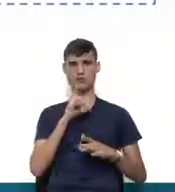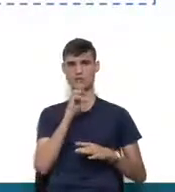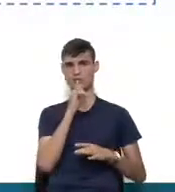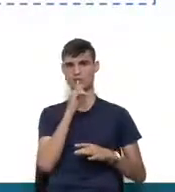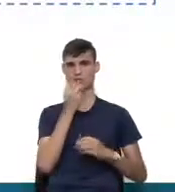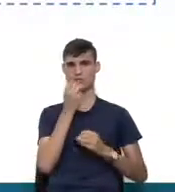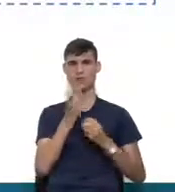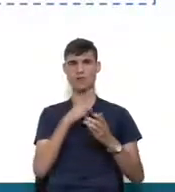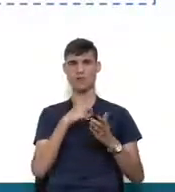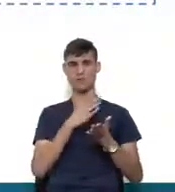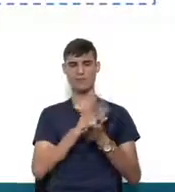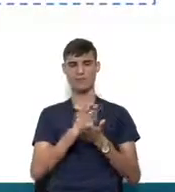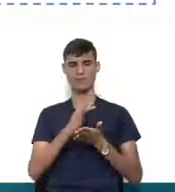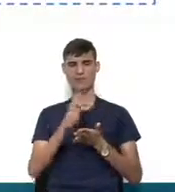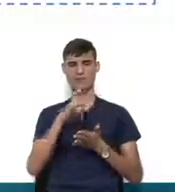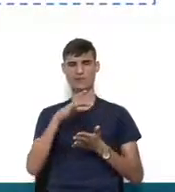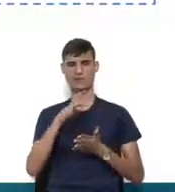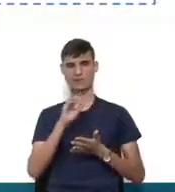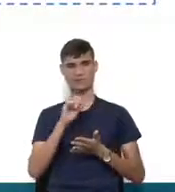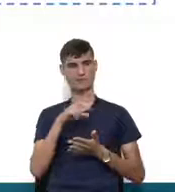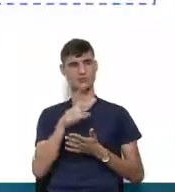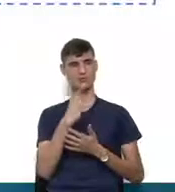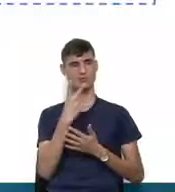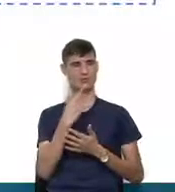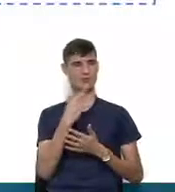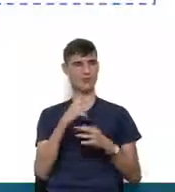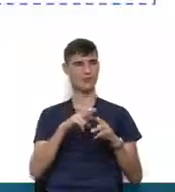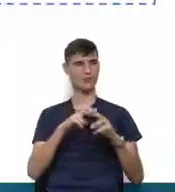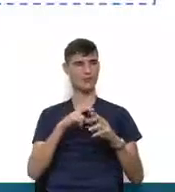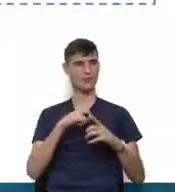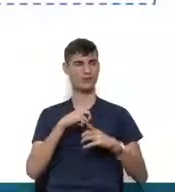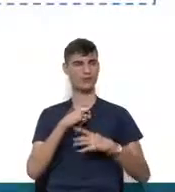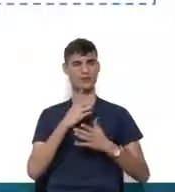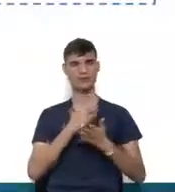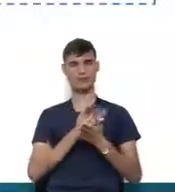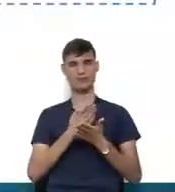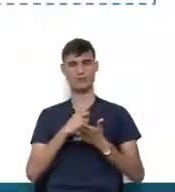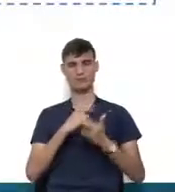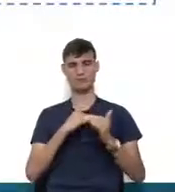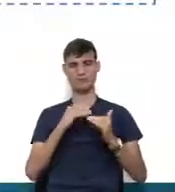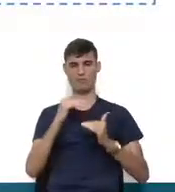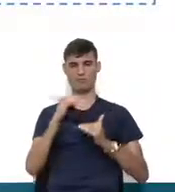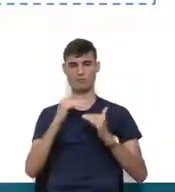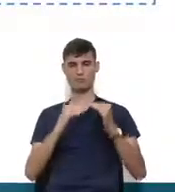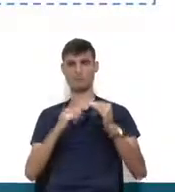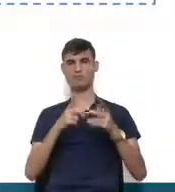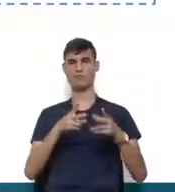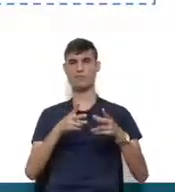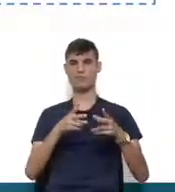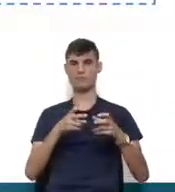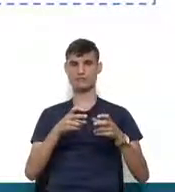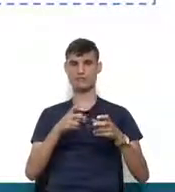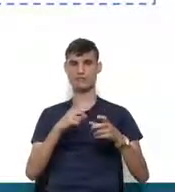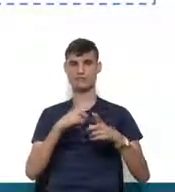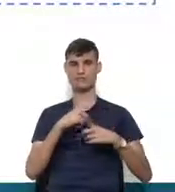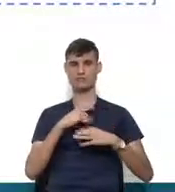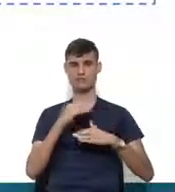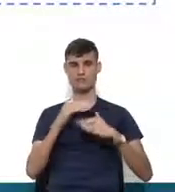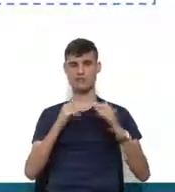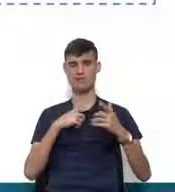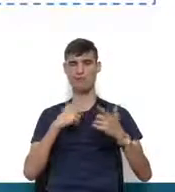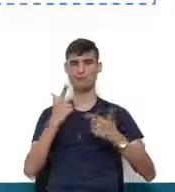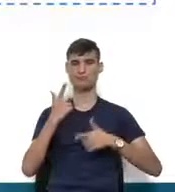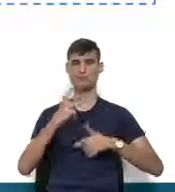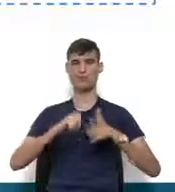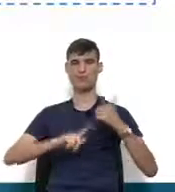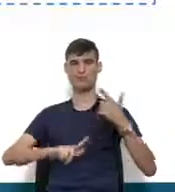comporta a função no período 2. Então, ela vai começar a ter períodos, tá? Você começa a perceber que ela começa a se